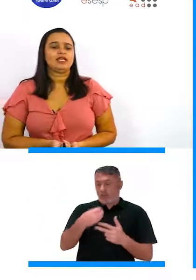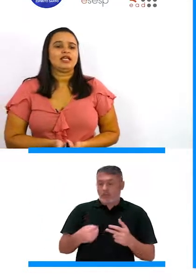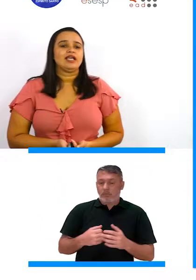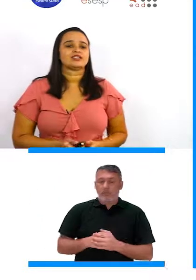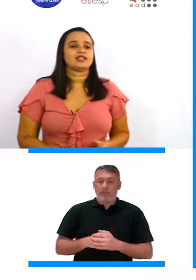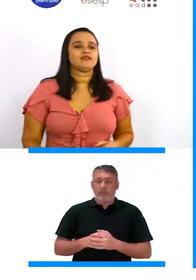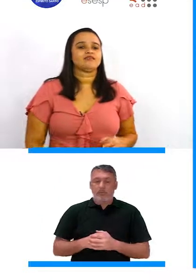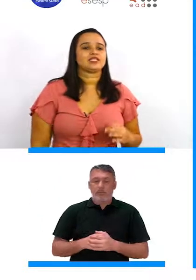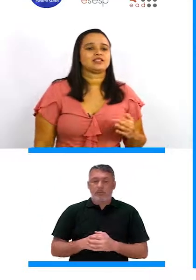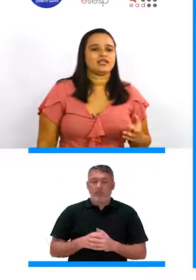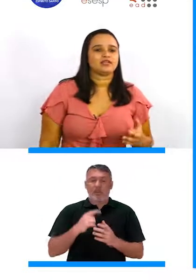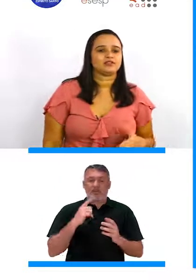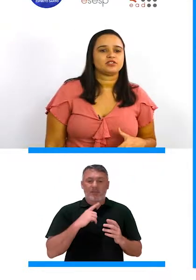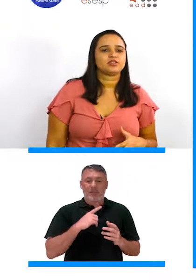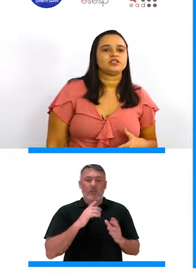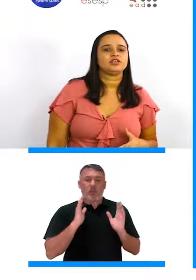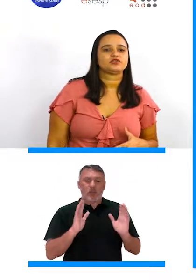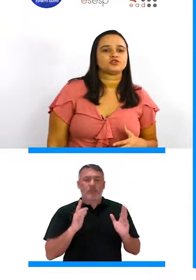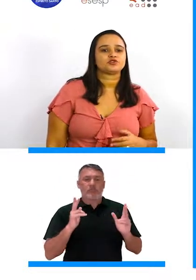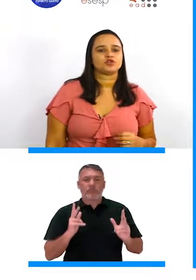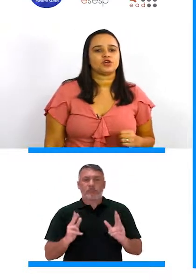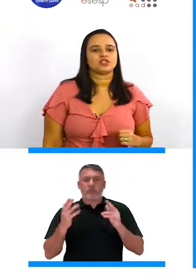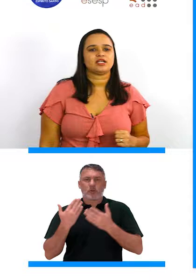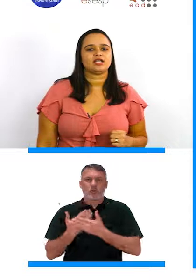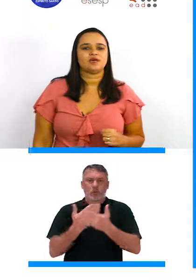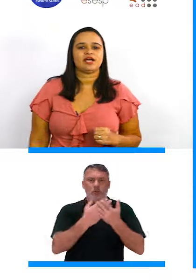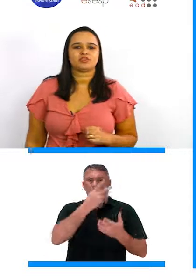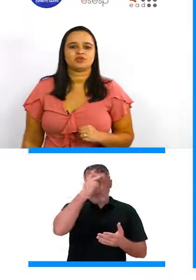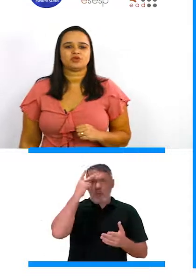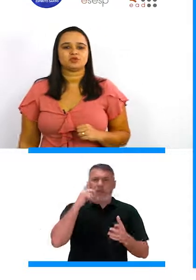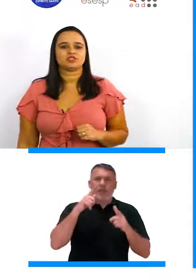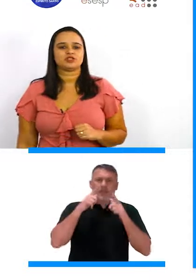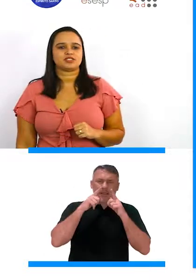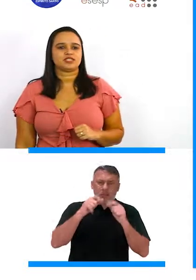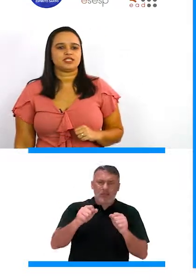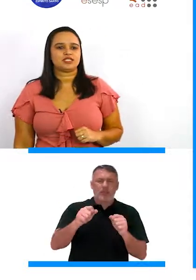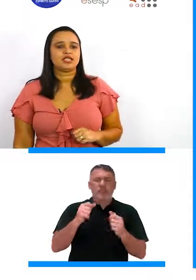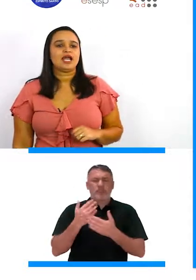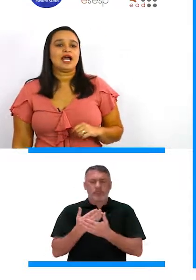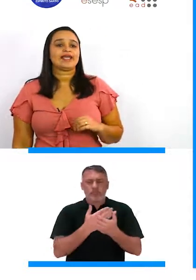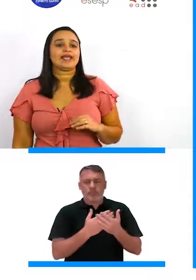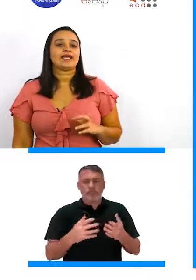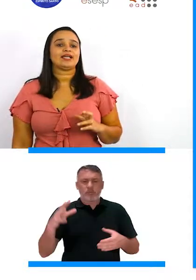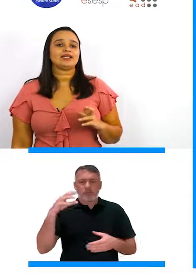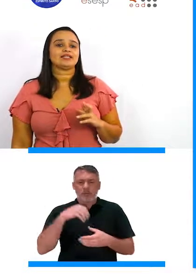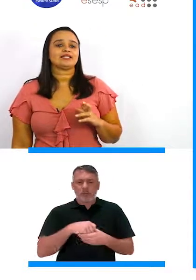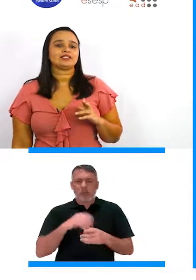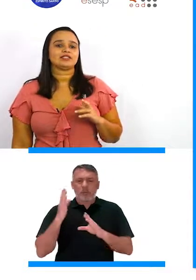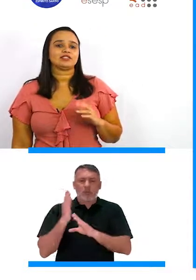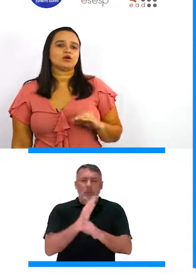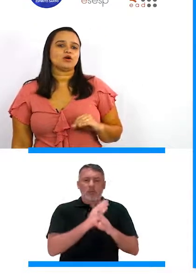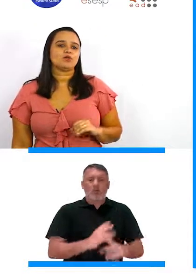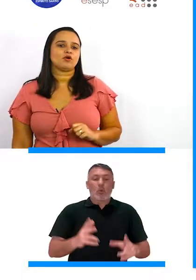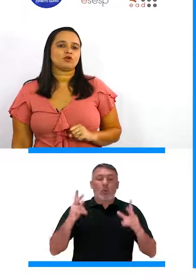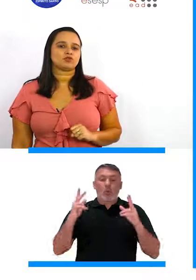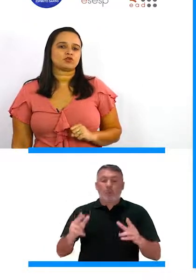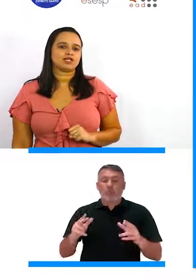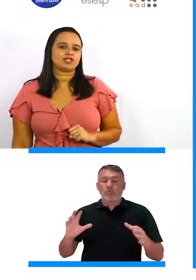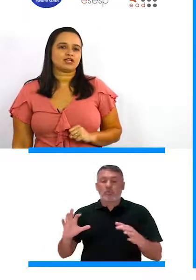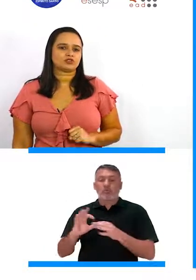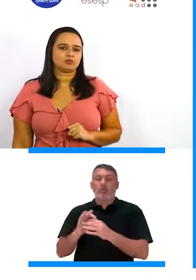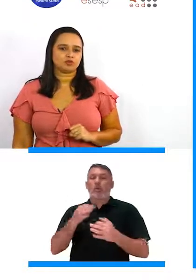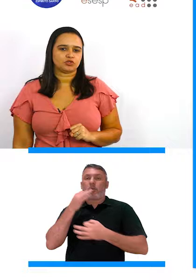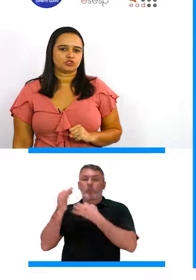né? Escreva os excertos e de estudiosos da linguagem produzidos a seguir, aquela que corrobora